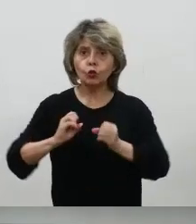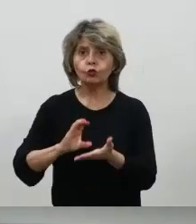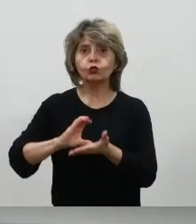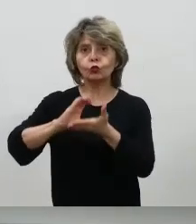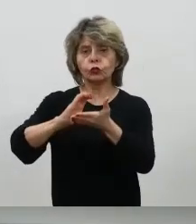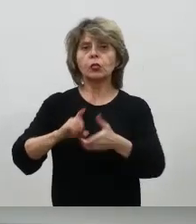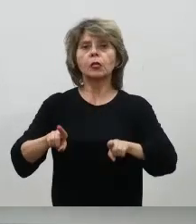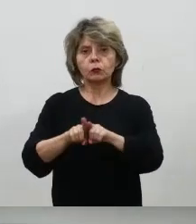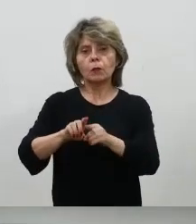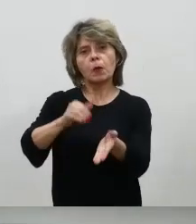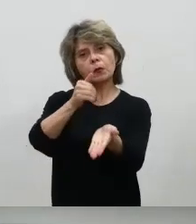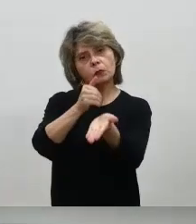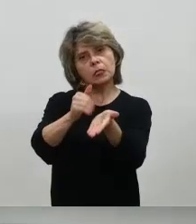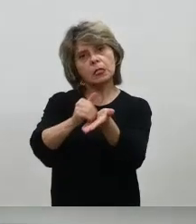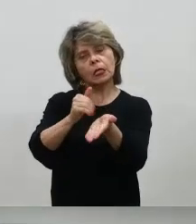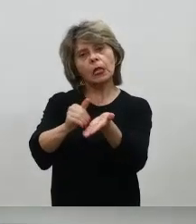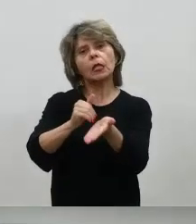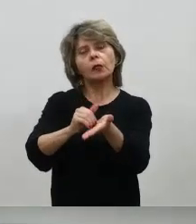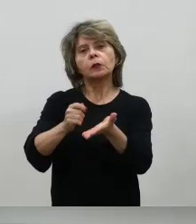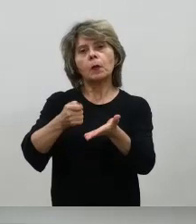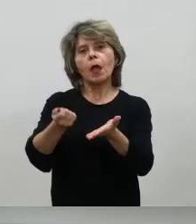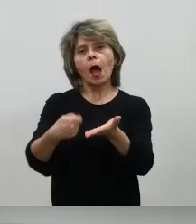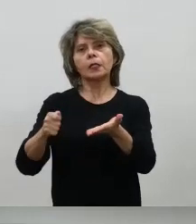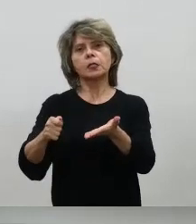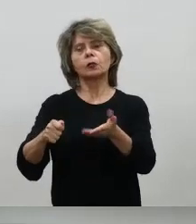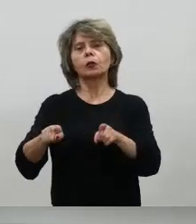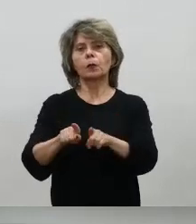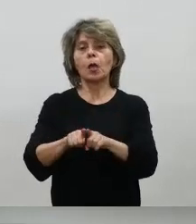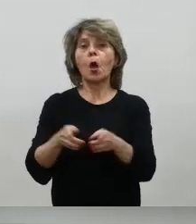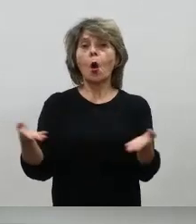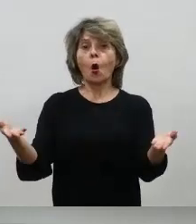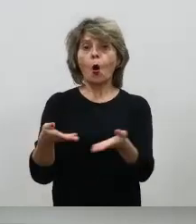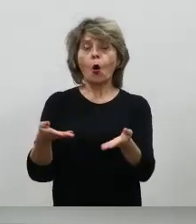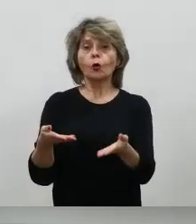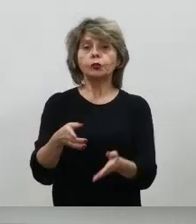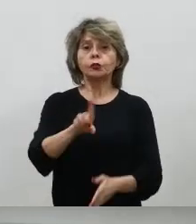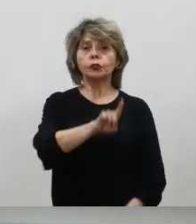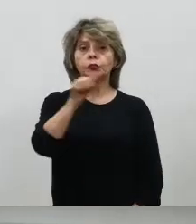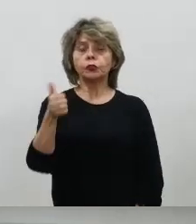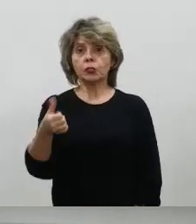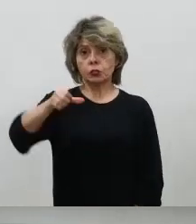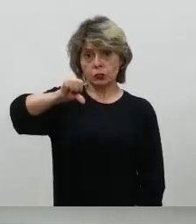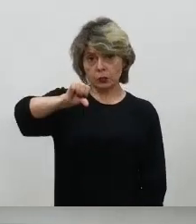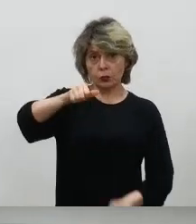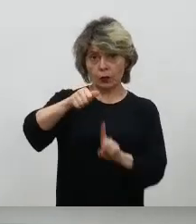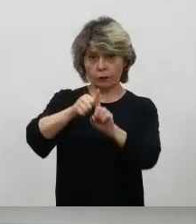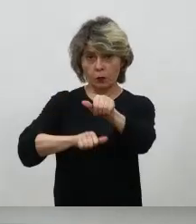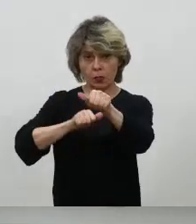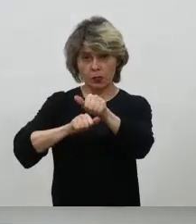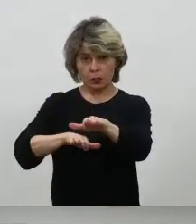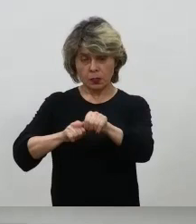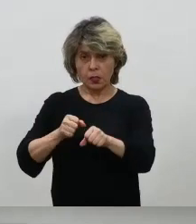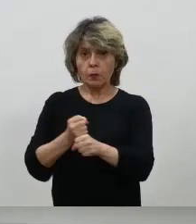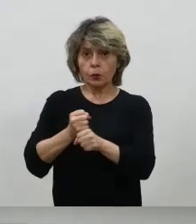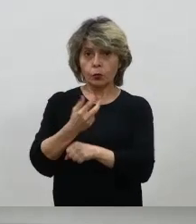por mim Gustavo Barreiras pela internet secretaria que é redigir o ENEM 19 de setembro de 2023 em discussão